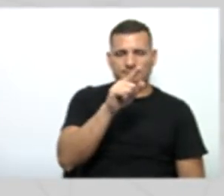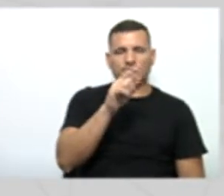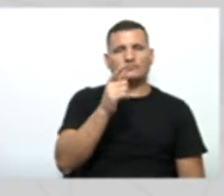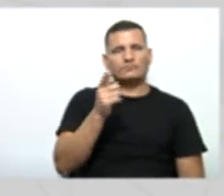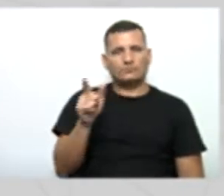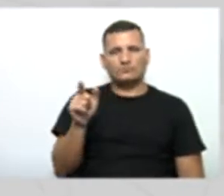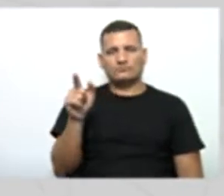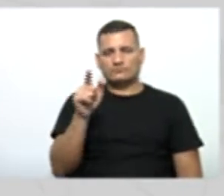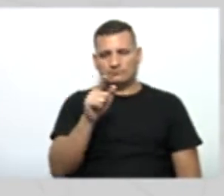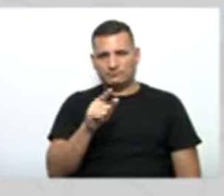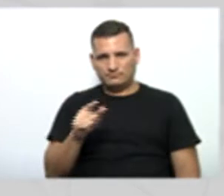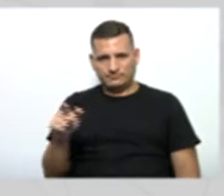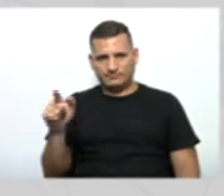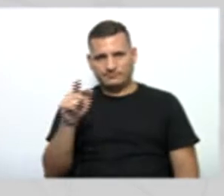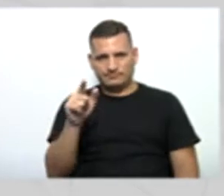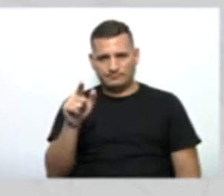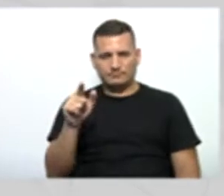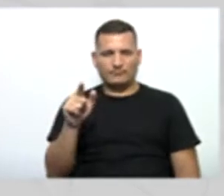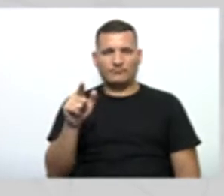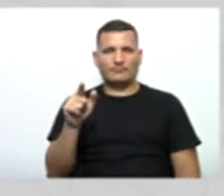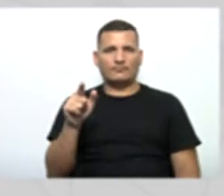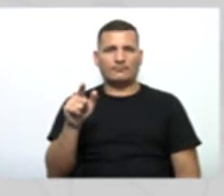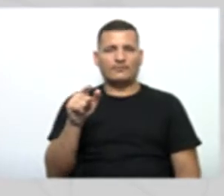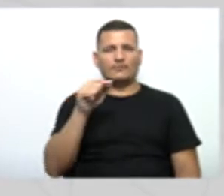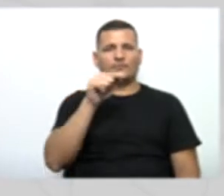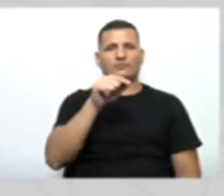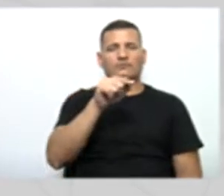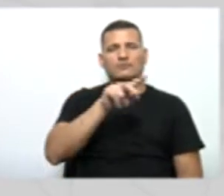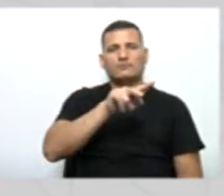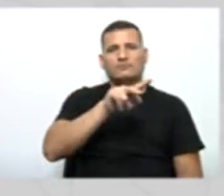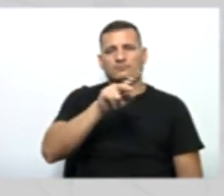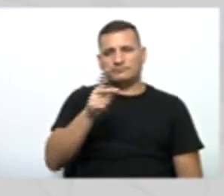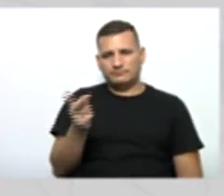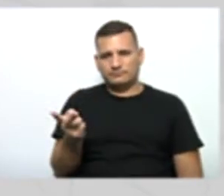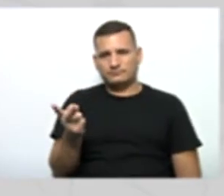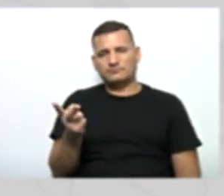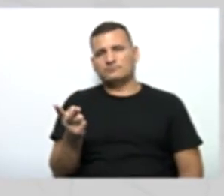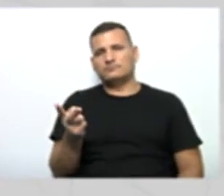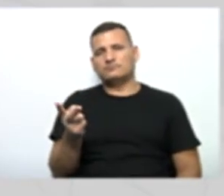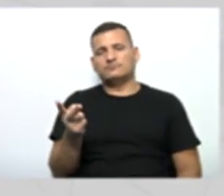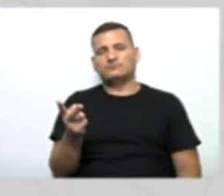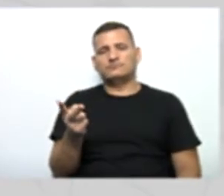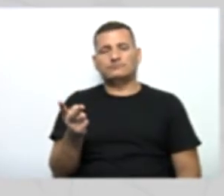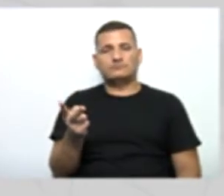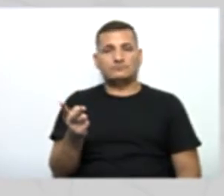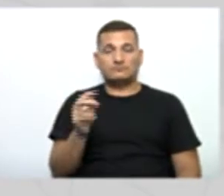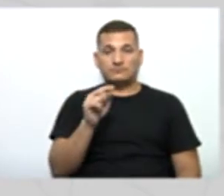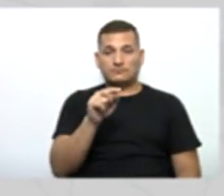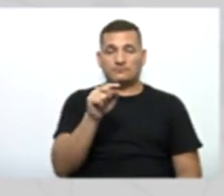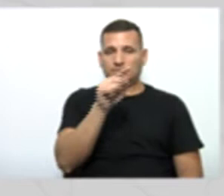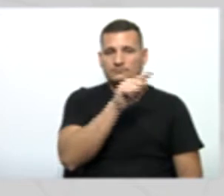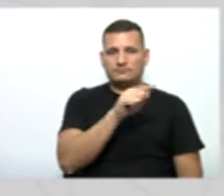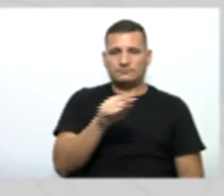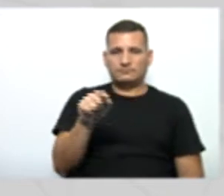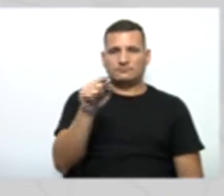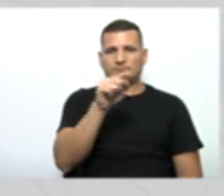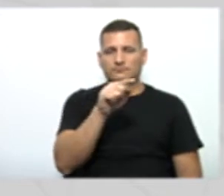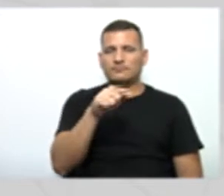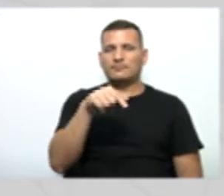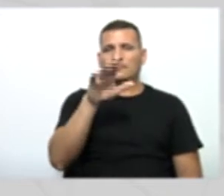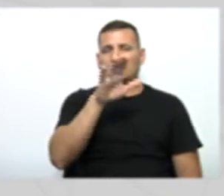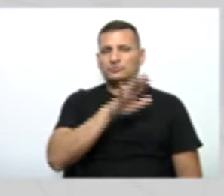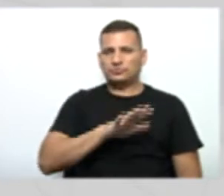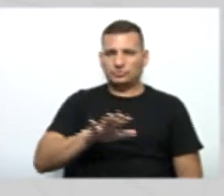mais específico, certo? Podemos dizer que o caso de uso mais geral é uma